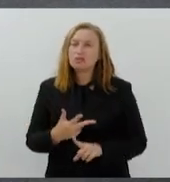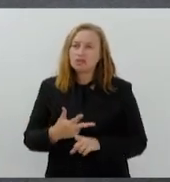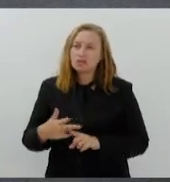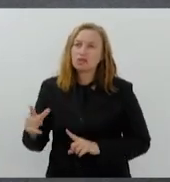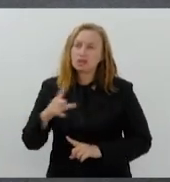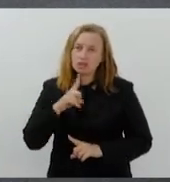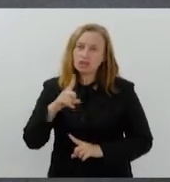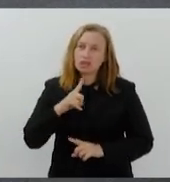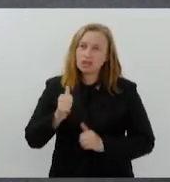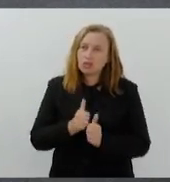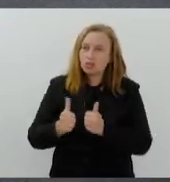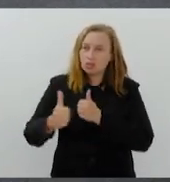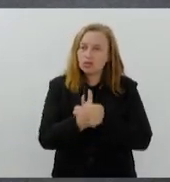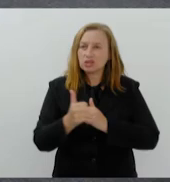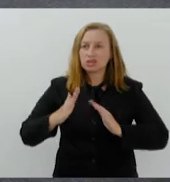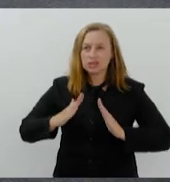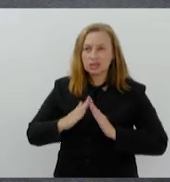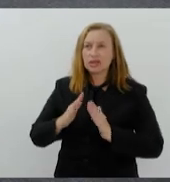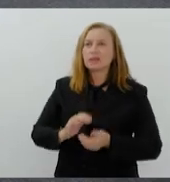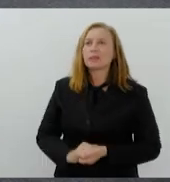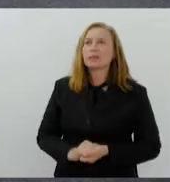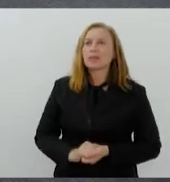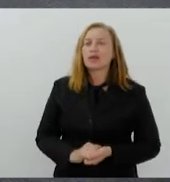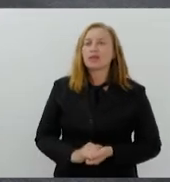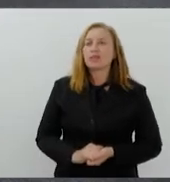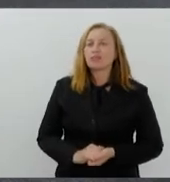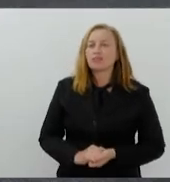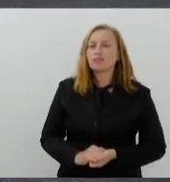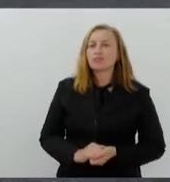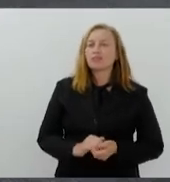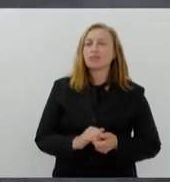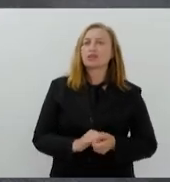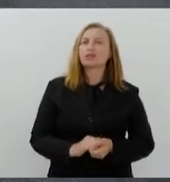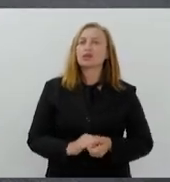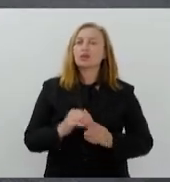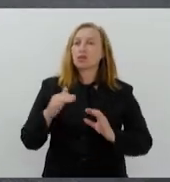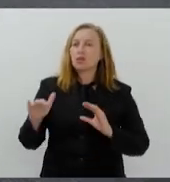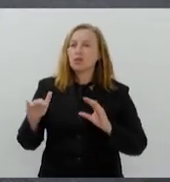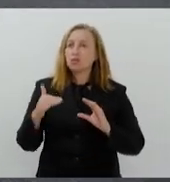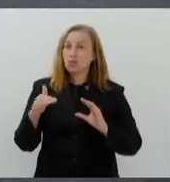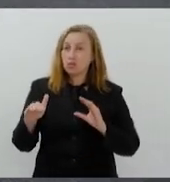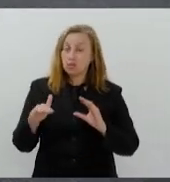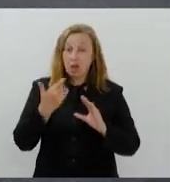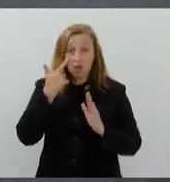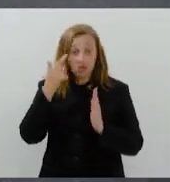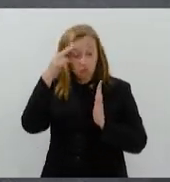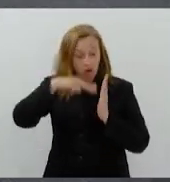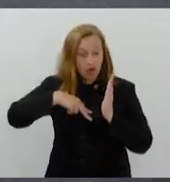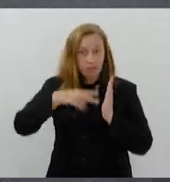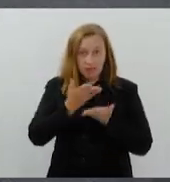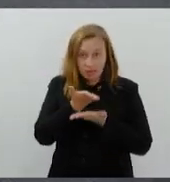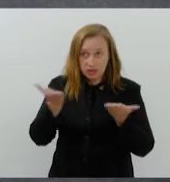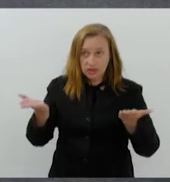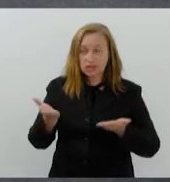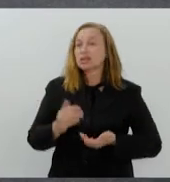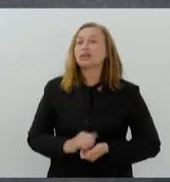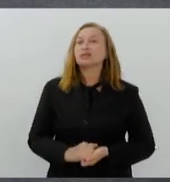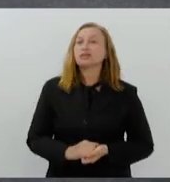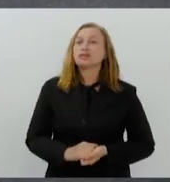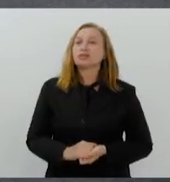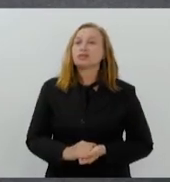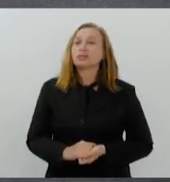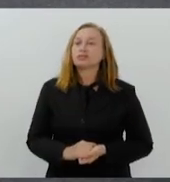duramente o protagonismo aqui nessa casa. O trecho do e-mail que eu vou ler para vocês diz o